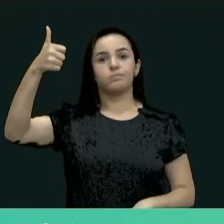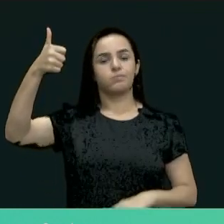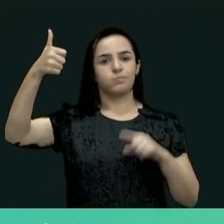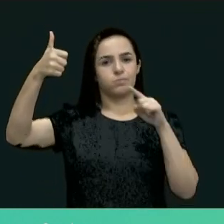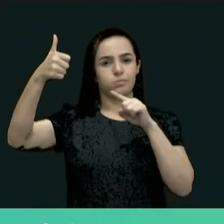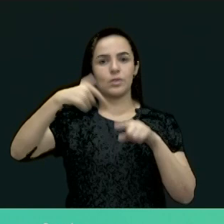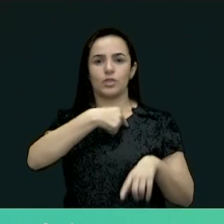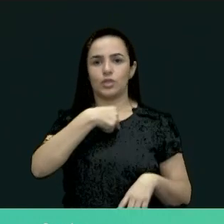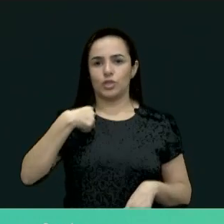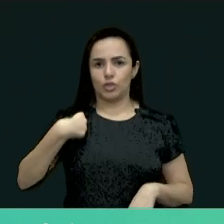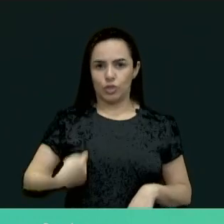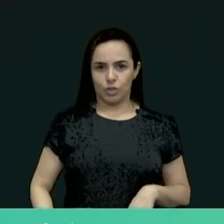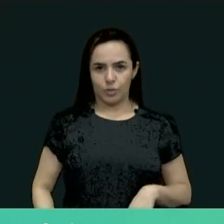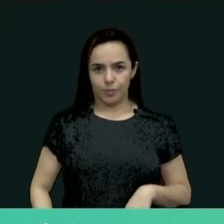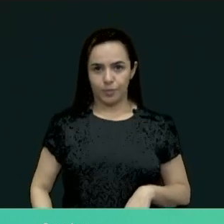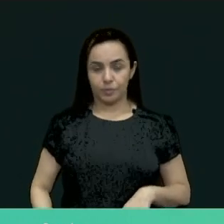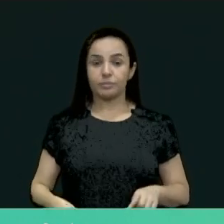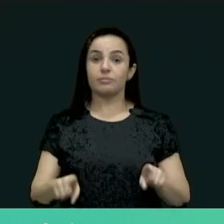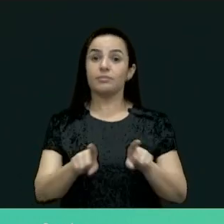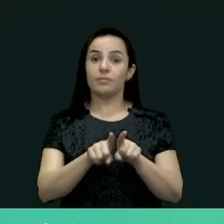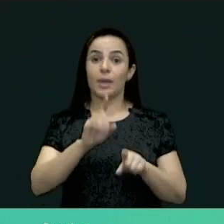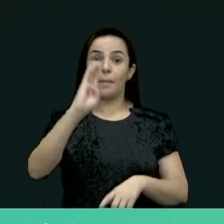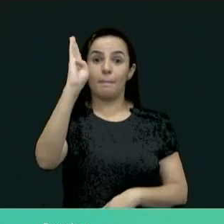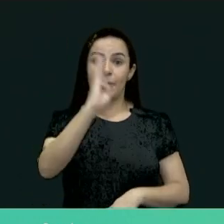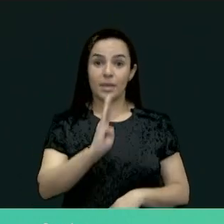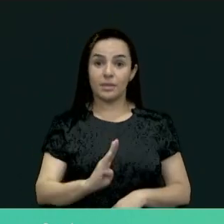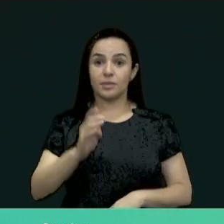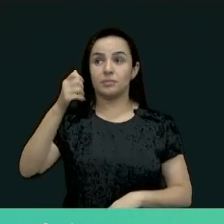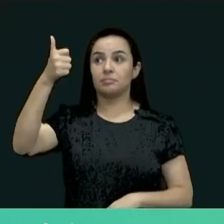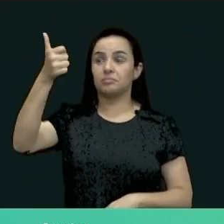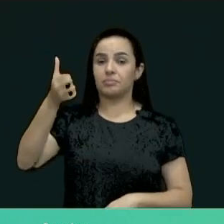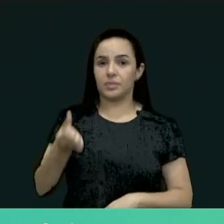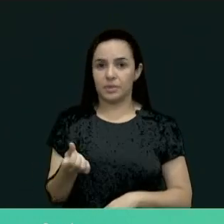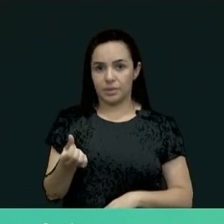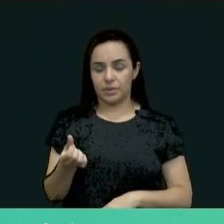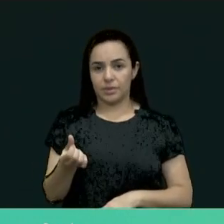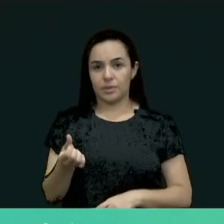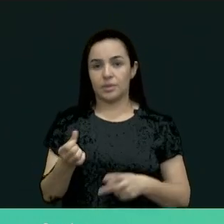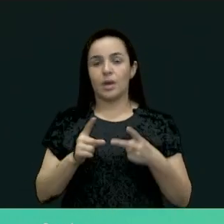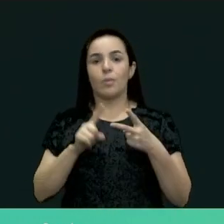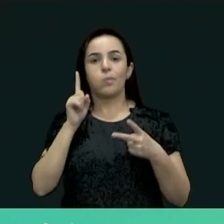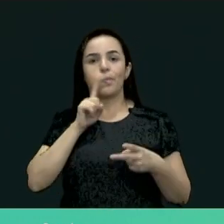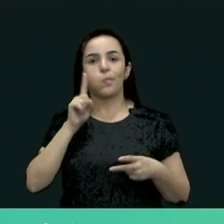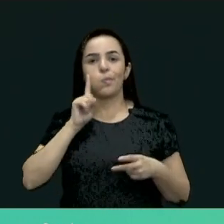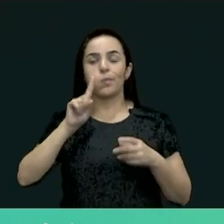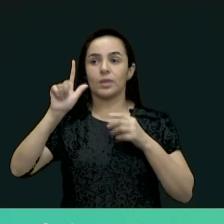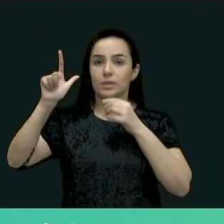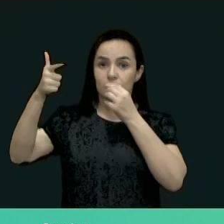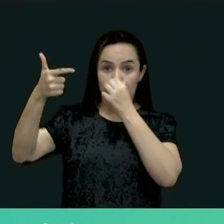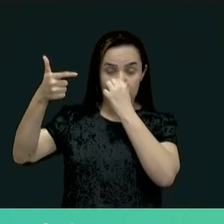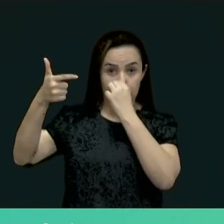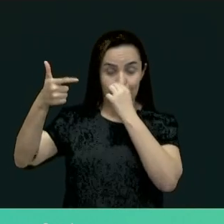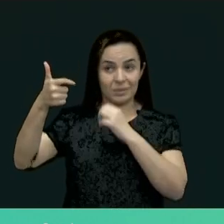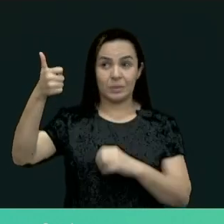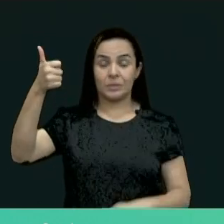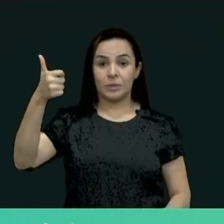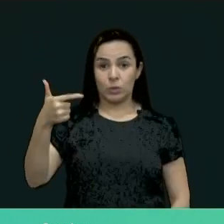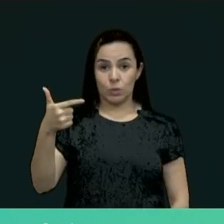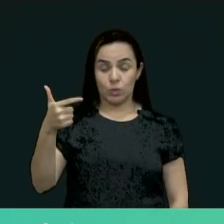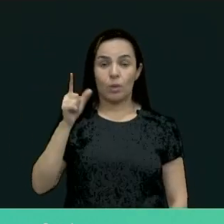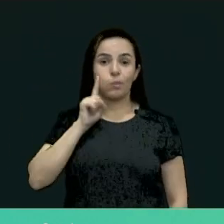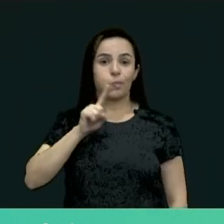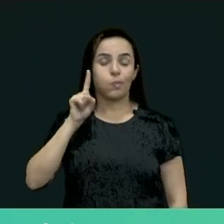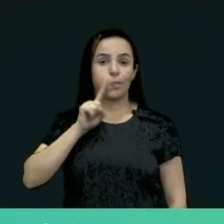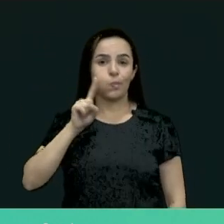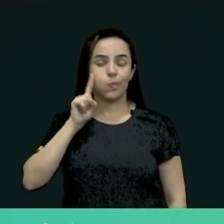como eu mencionei, o Brasil já é o sexto país no mundo, os Estados Unidos vêm em segundo lugar, e quando nós falamos